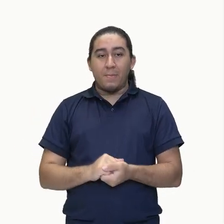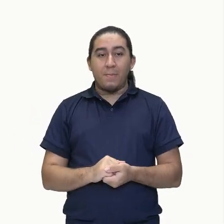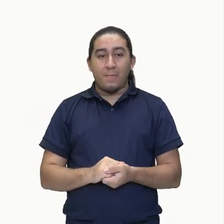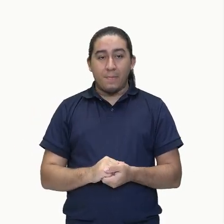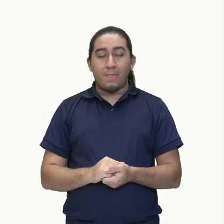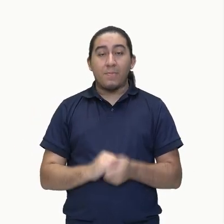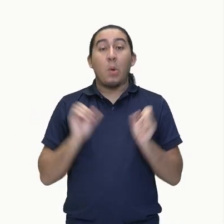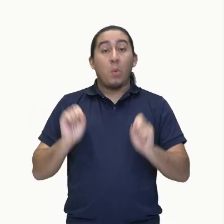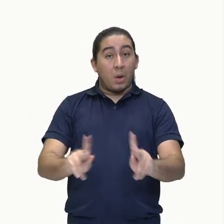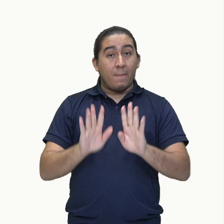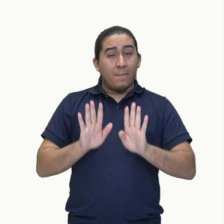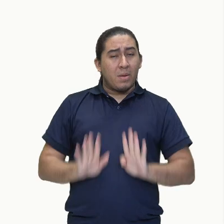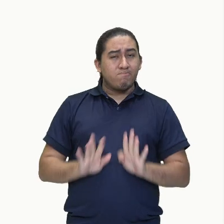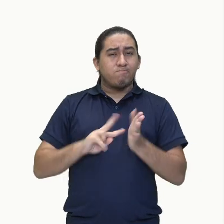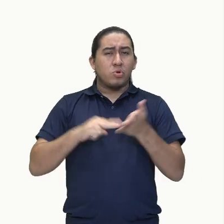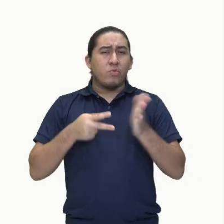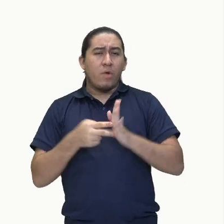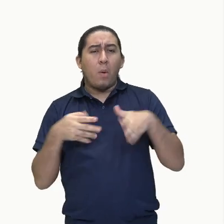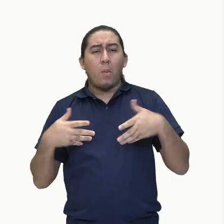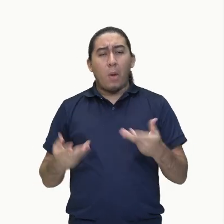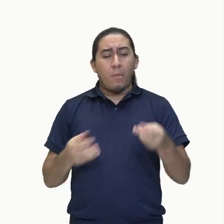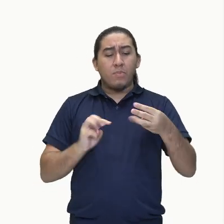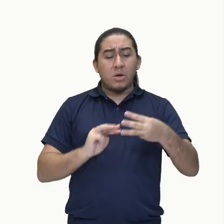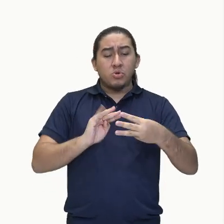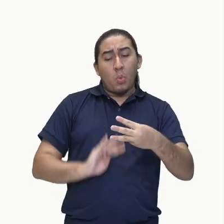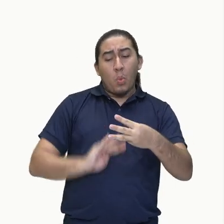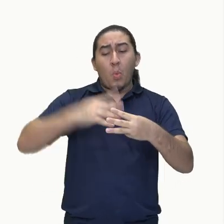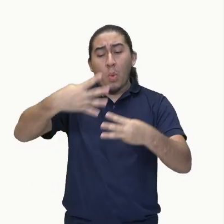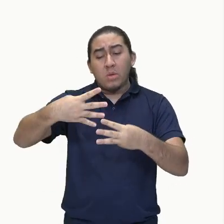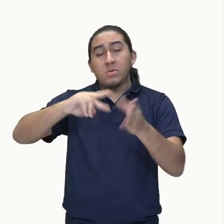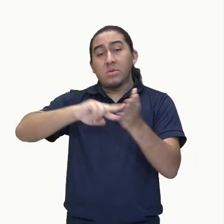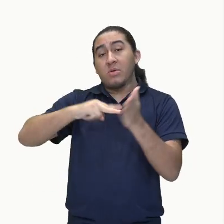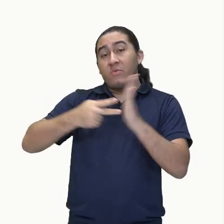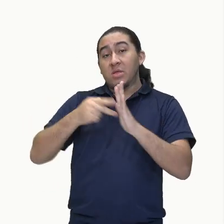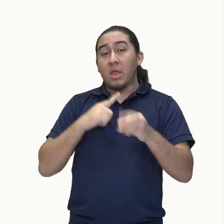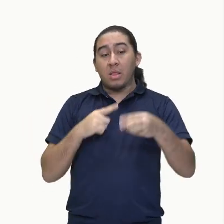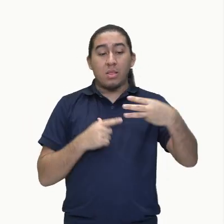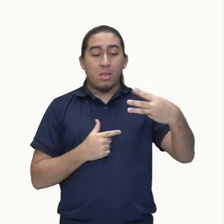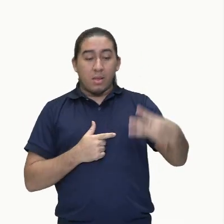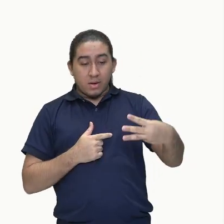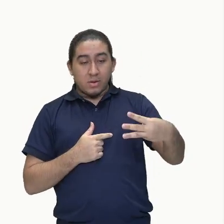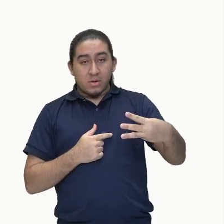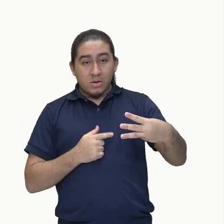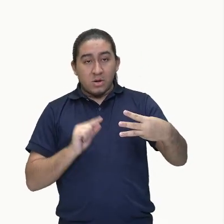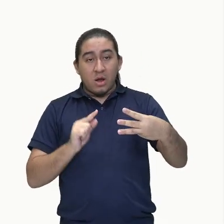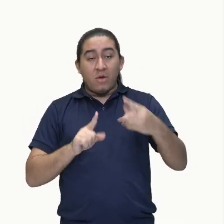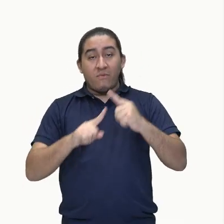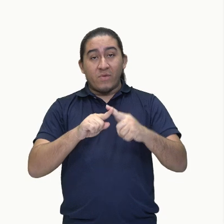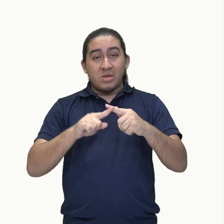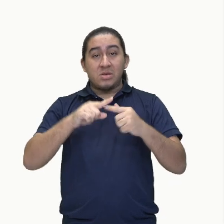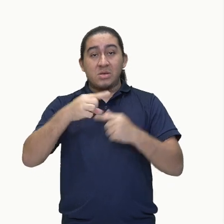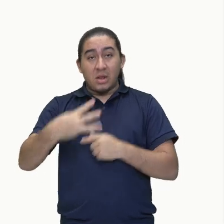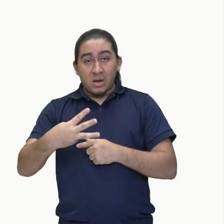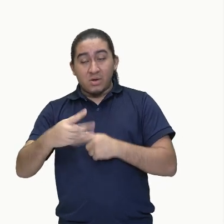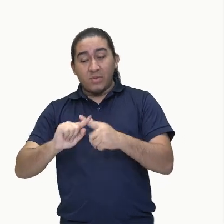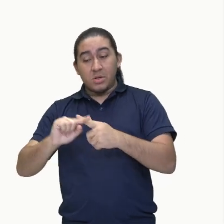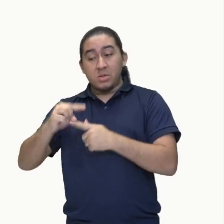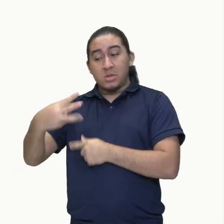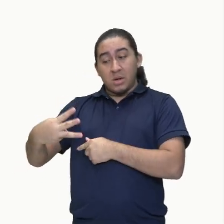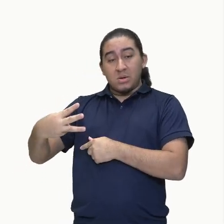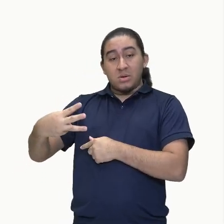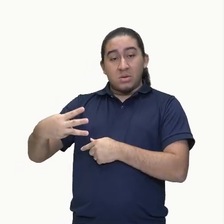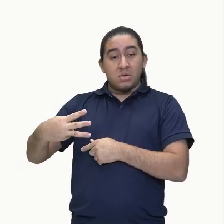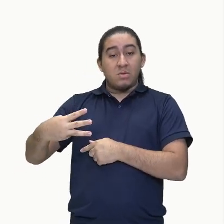Beleza, professor, e o que é que isso significa? Significa que eu vou multiplicar 3 vezes 3, vezes